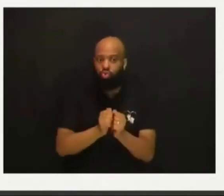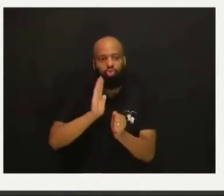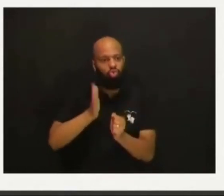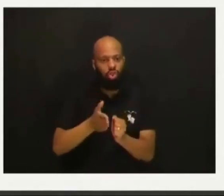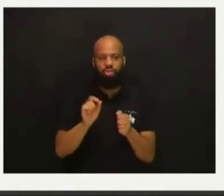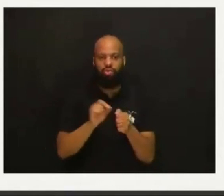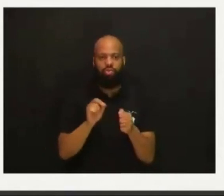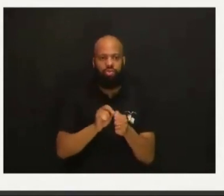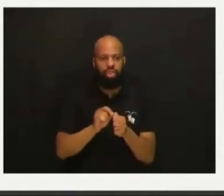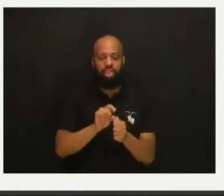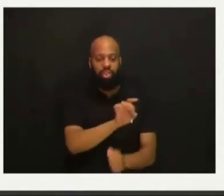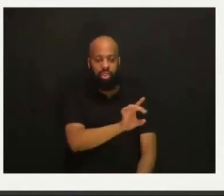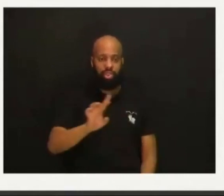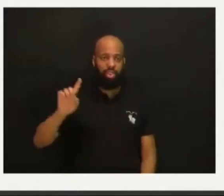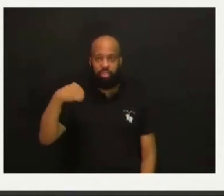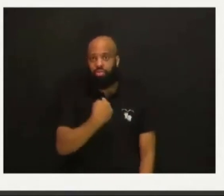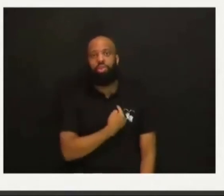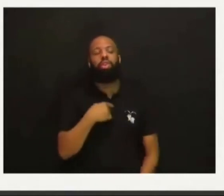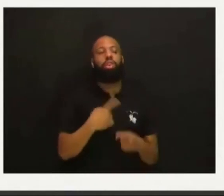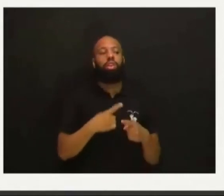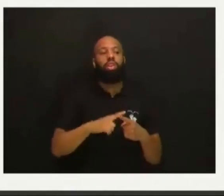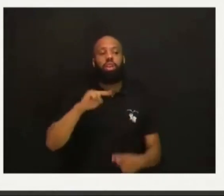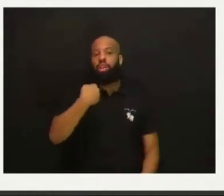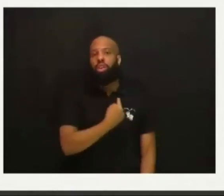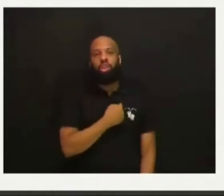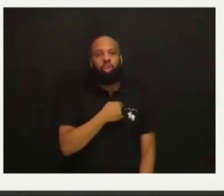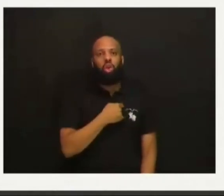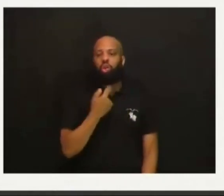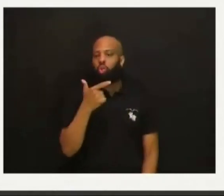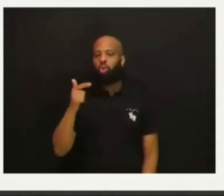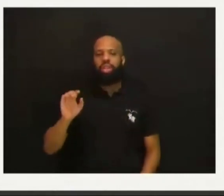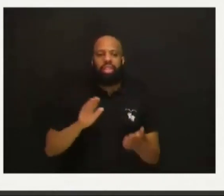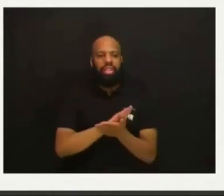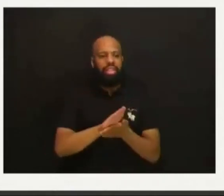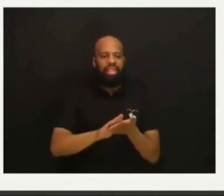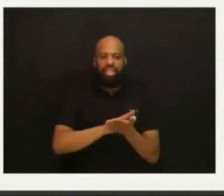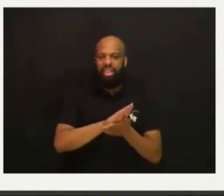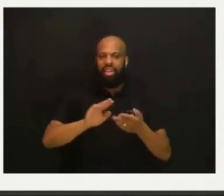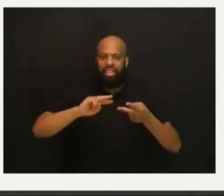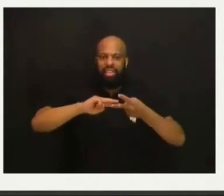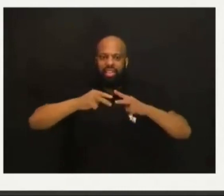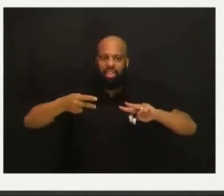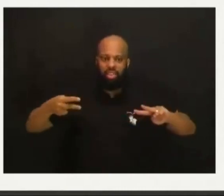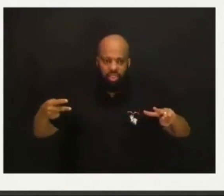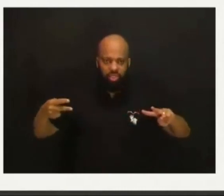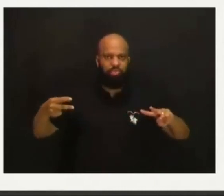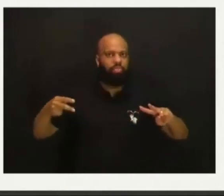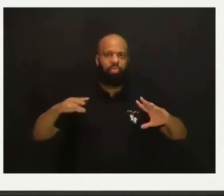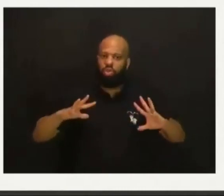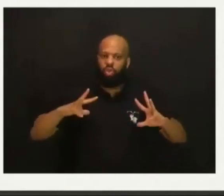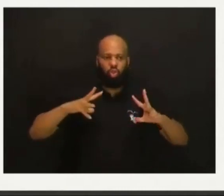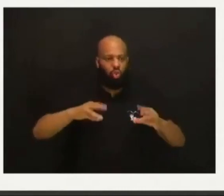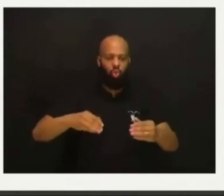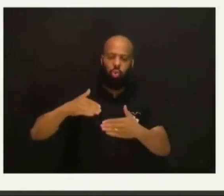e cada um de nós que está aqui. Nós não ganhamos nada geneticamente falando em todos os nossos anos de